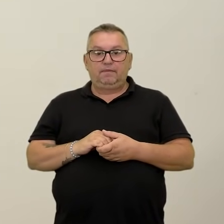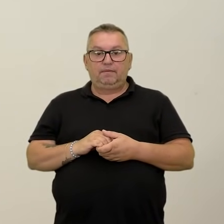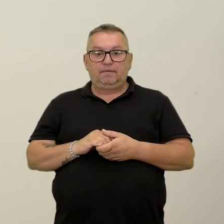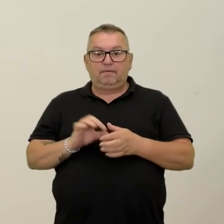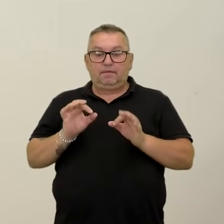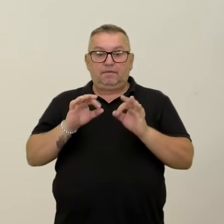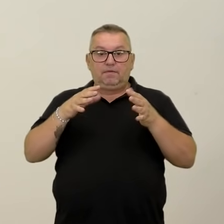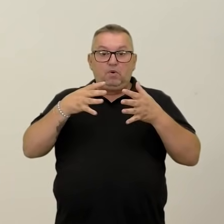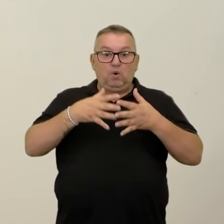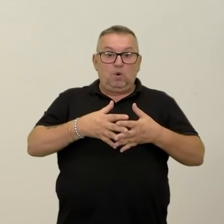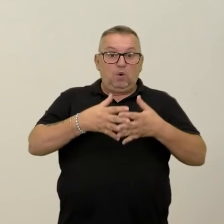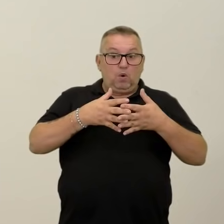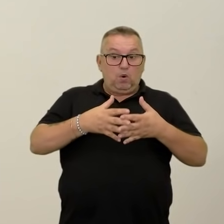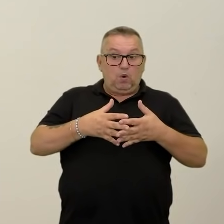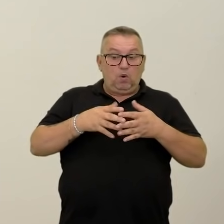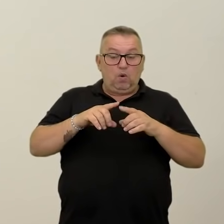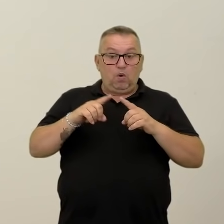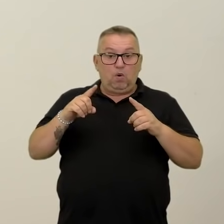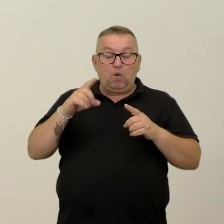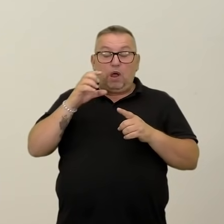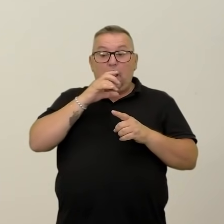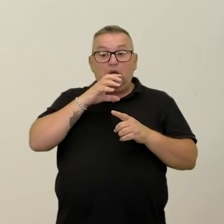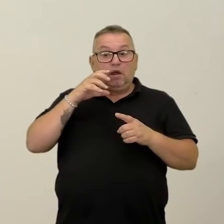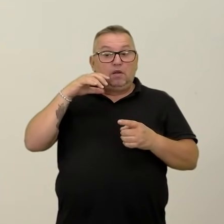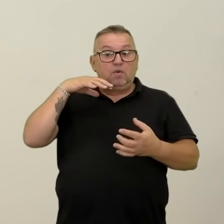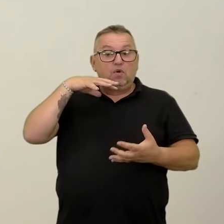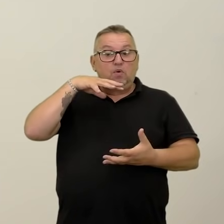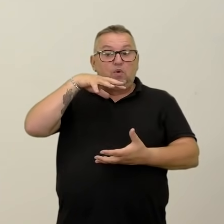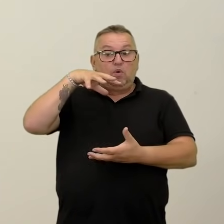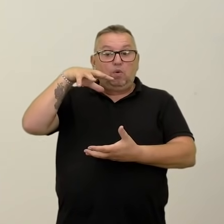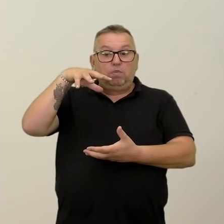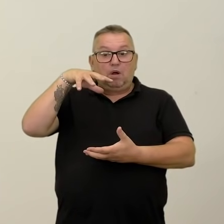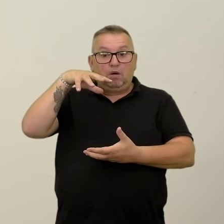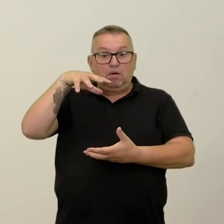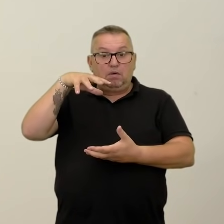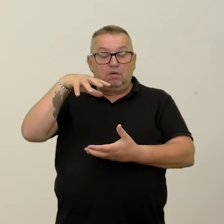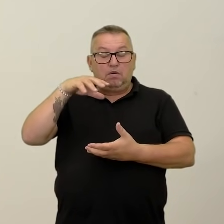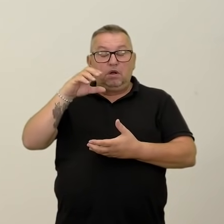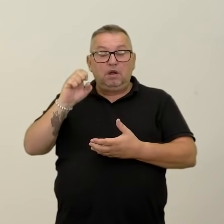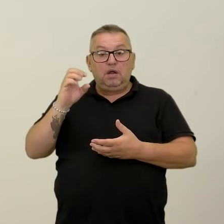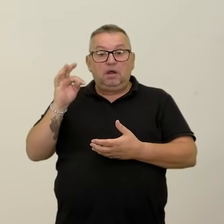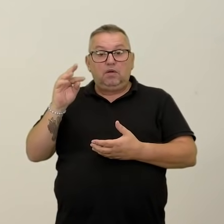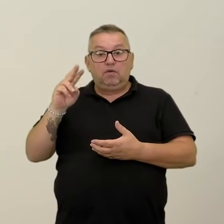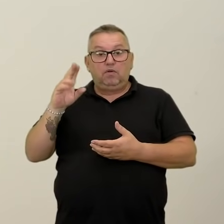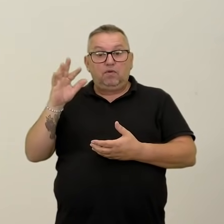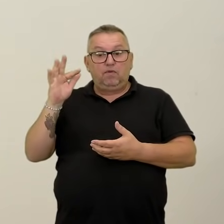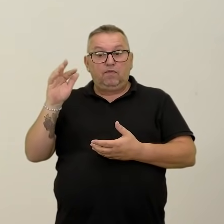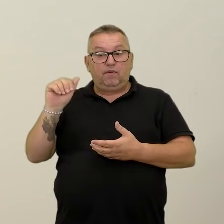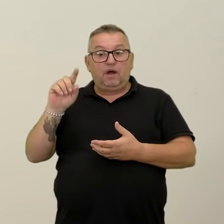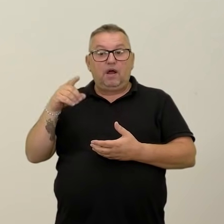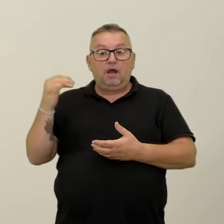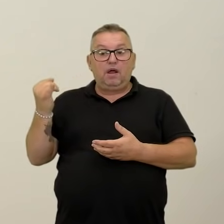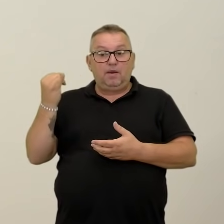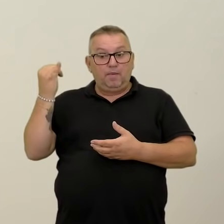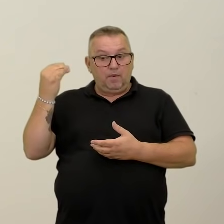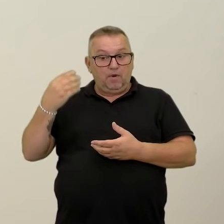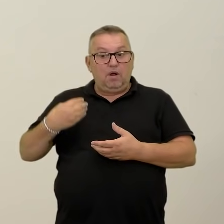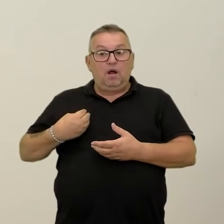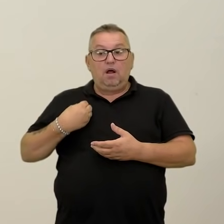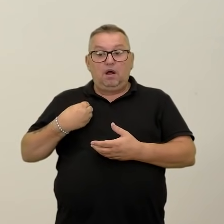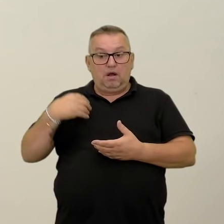não confunda efeito estufa com aquecimento global tá bom o efeito estufa ele por tantissimo para a vida na Terra